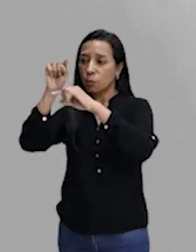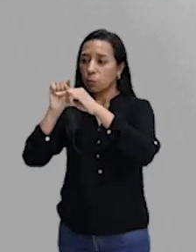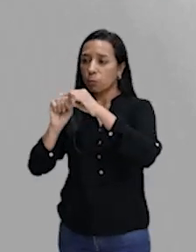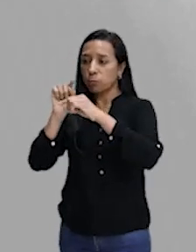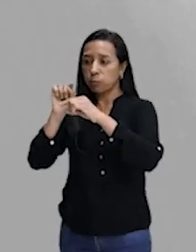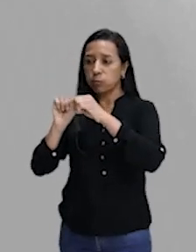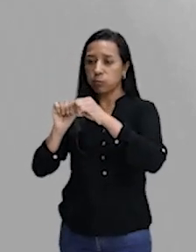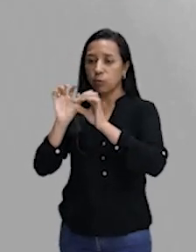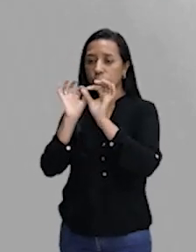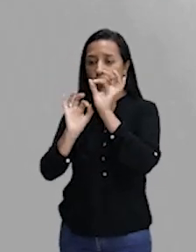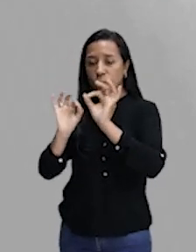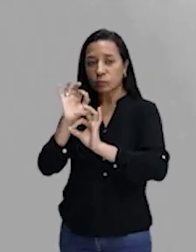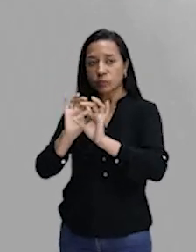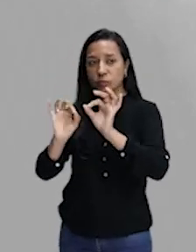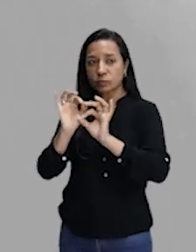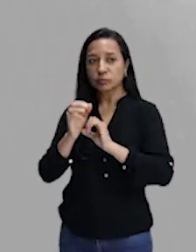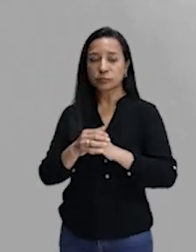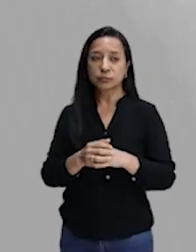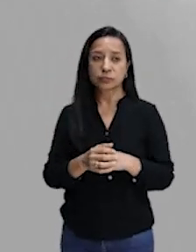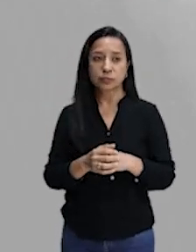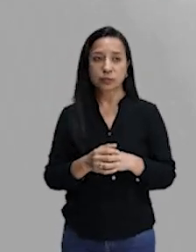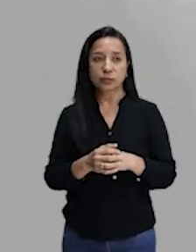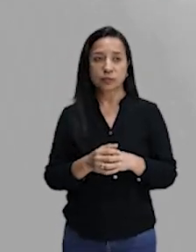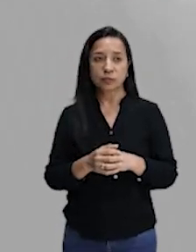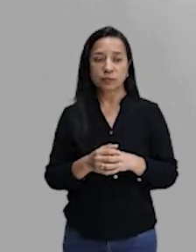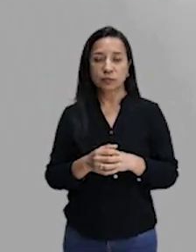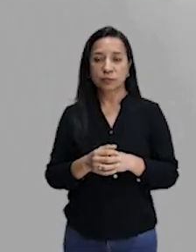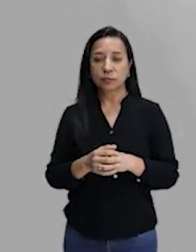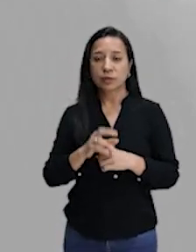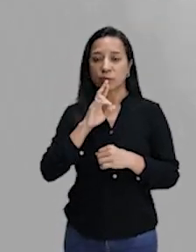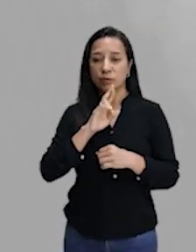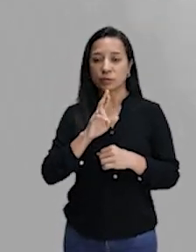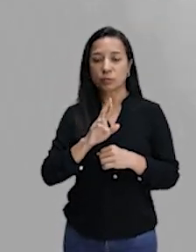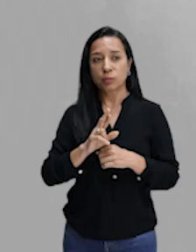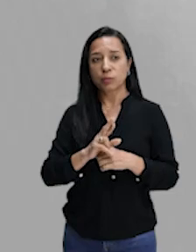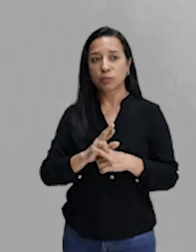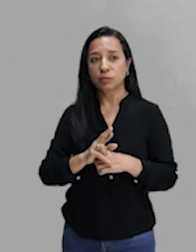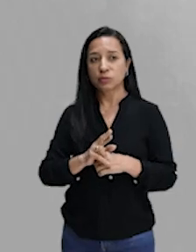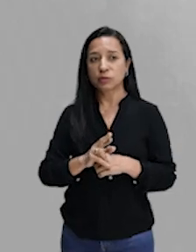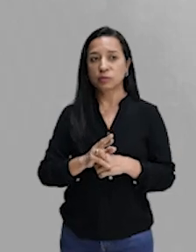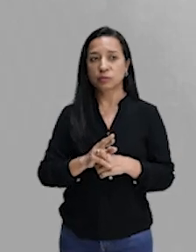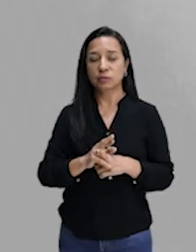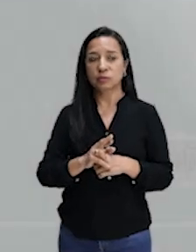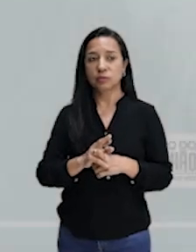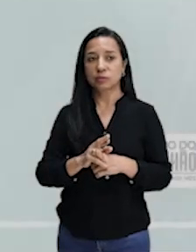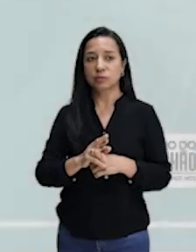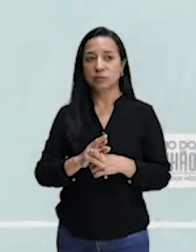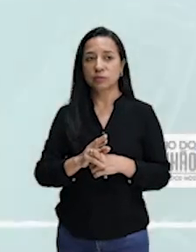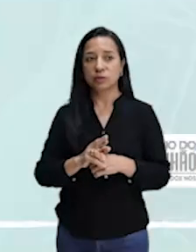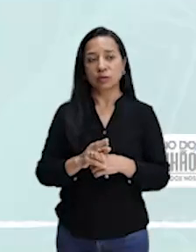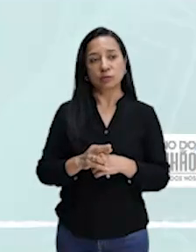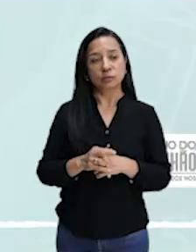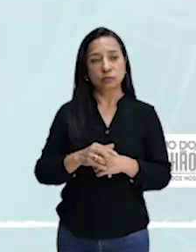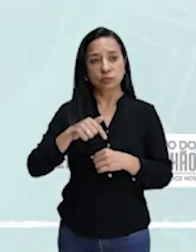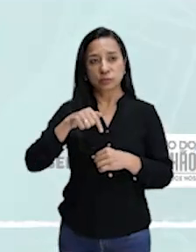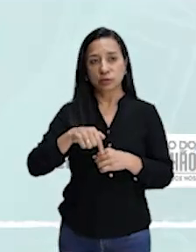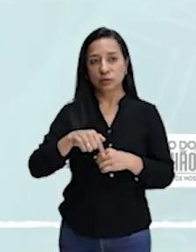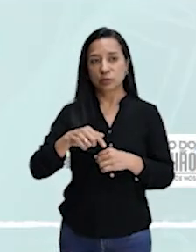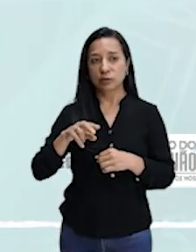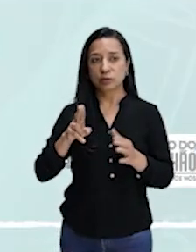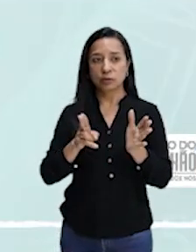42 então a resposta é 42 Colombo ok